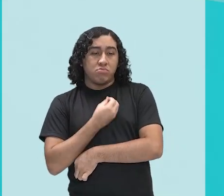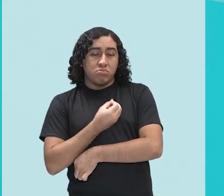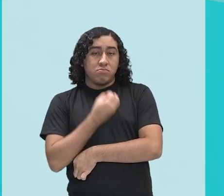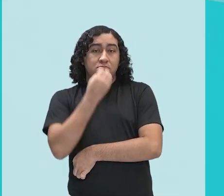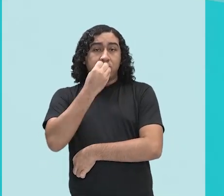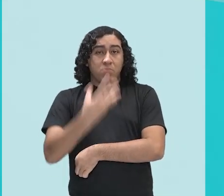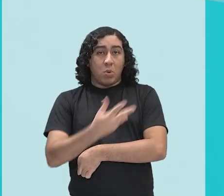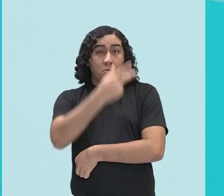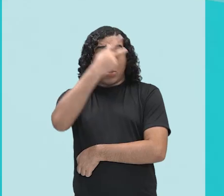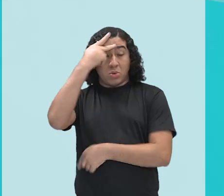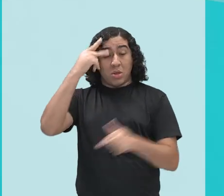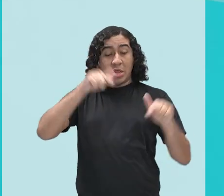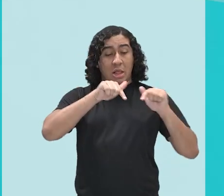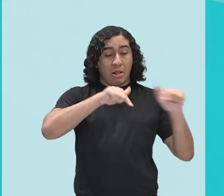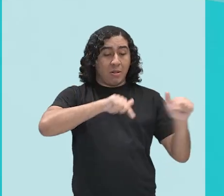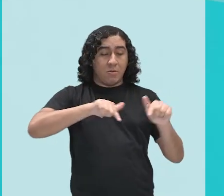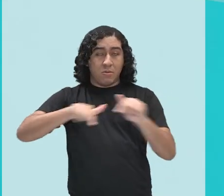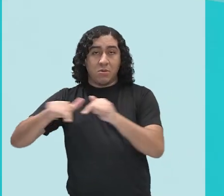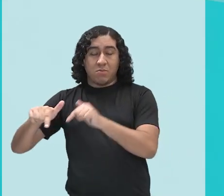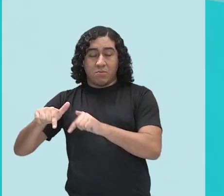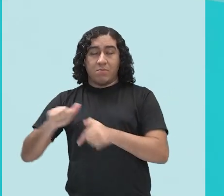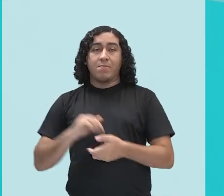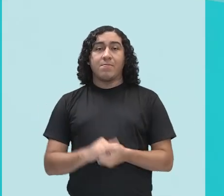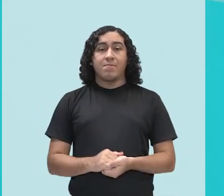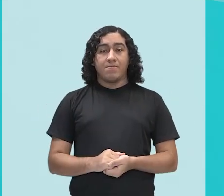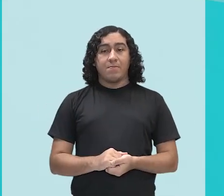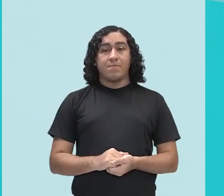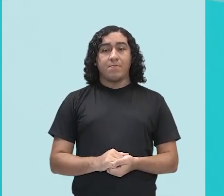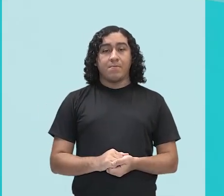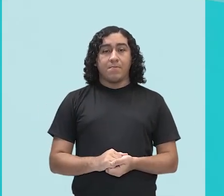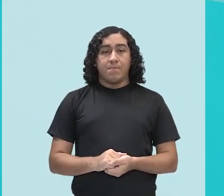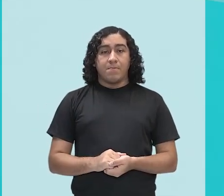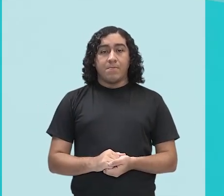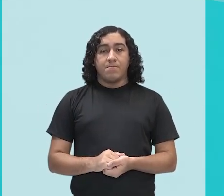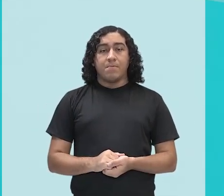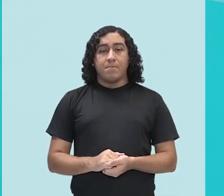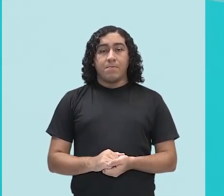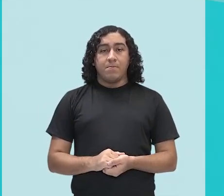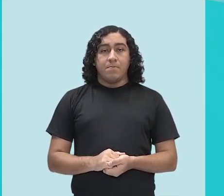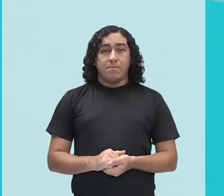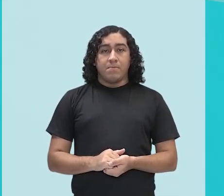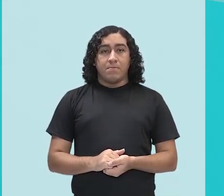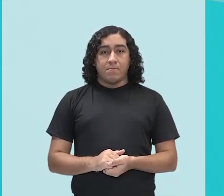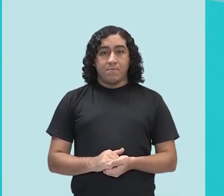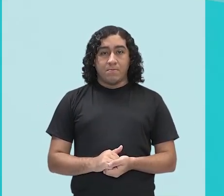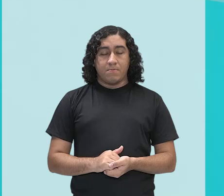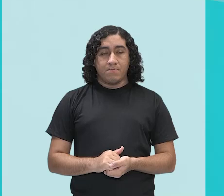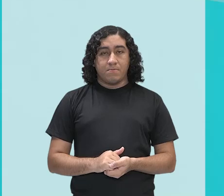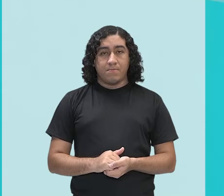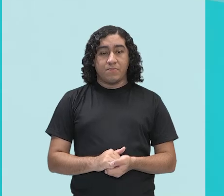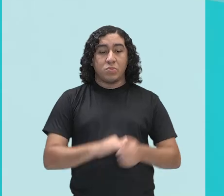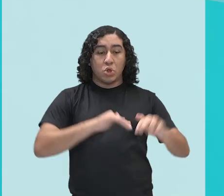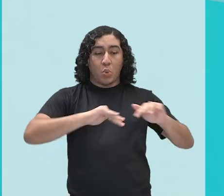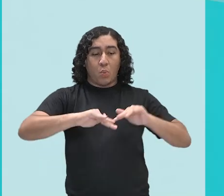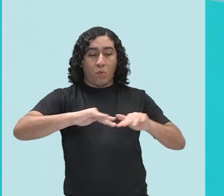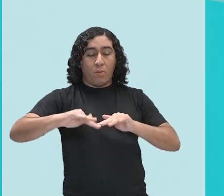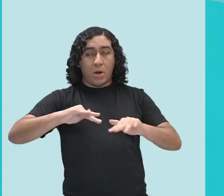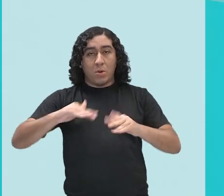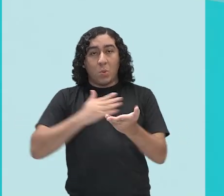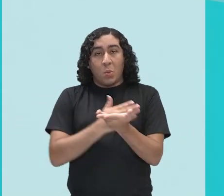o trabalhador ali fazendo sua parte, né? Então esses movimentos eles começaram a